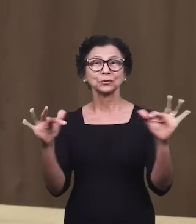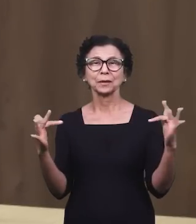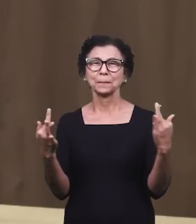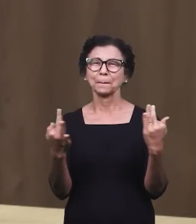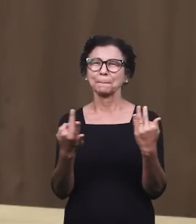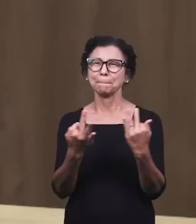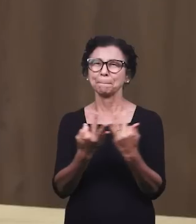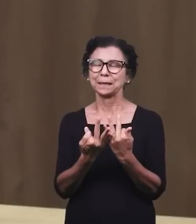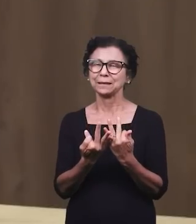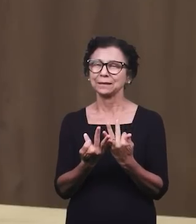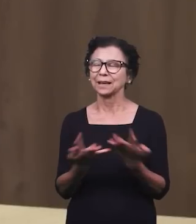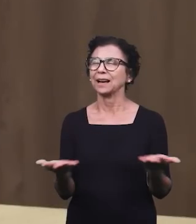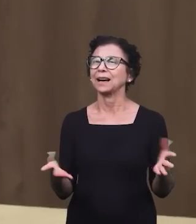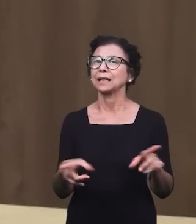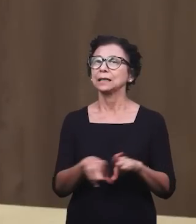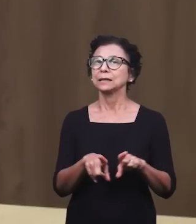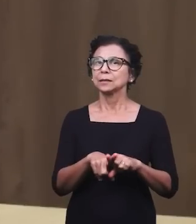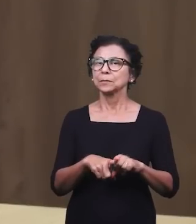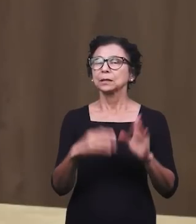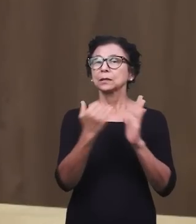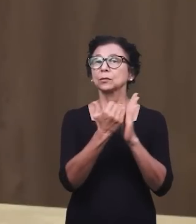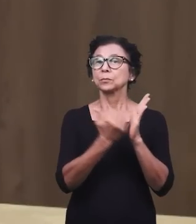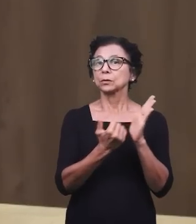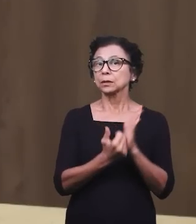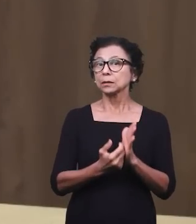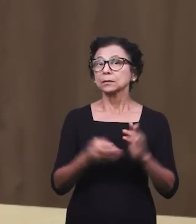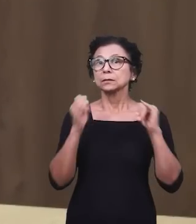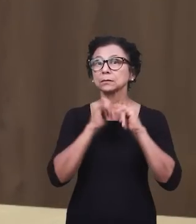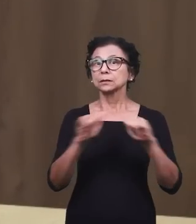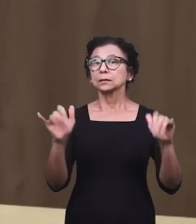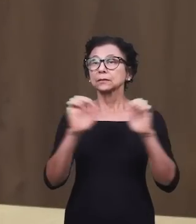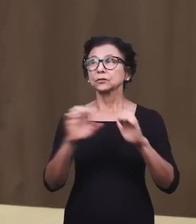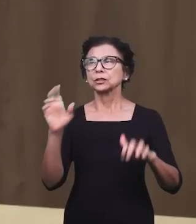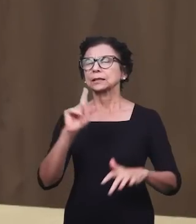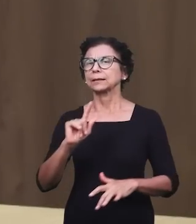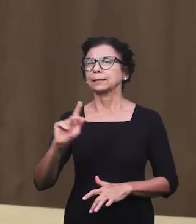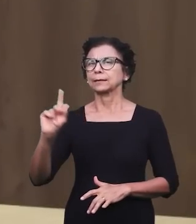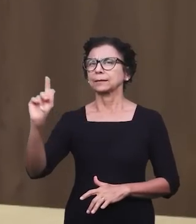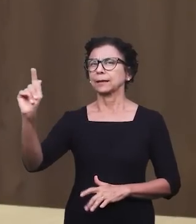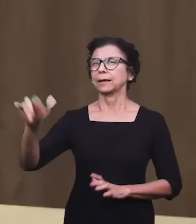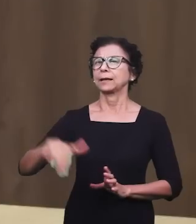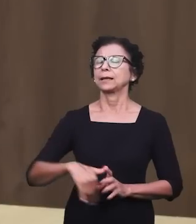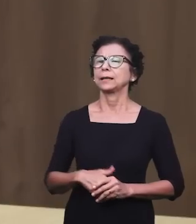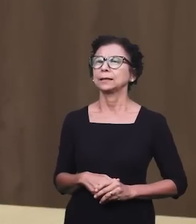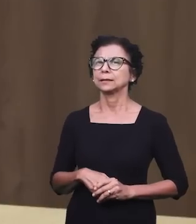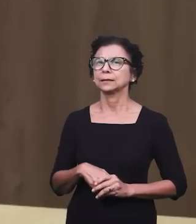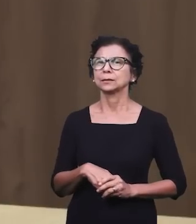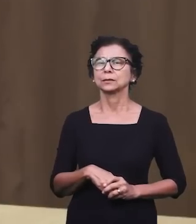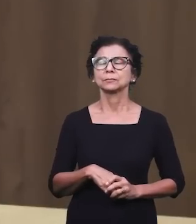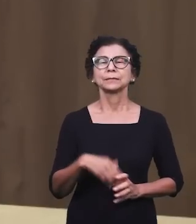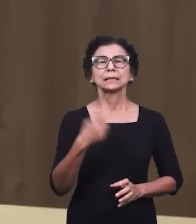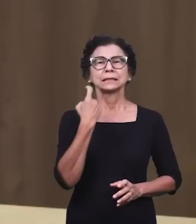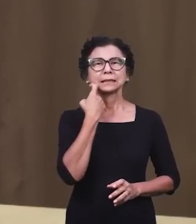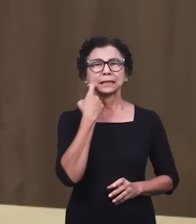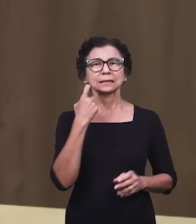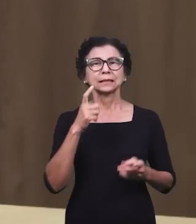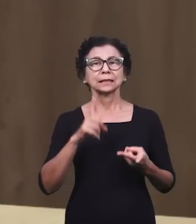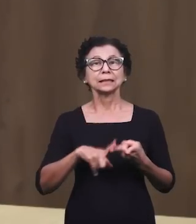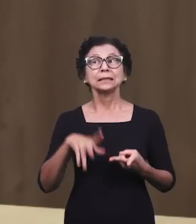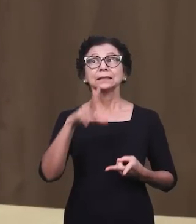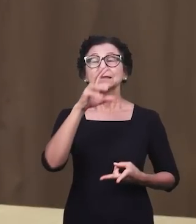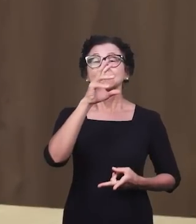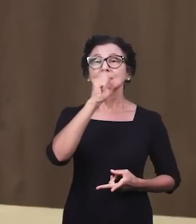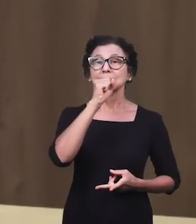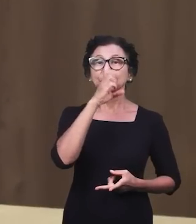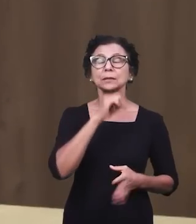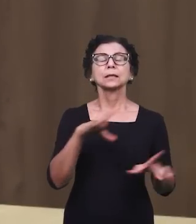edição inédita que vai ao ar e vai ao ar também pela televisão, na sequência no sábado. E também você não pode